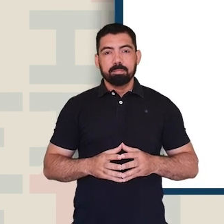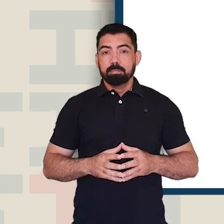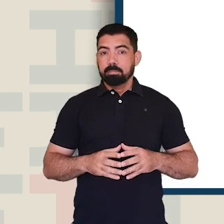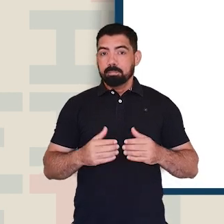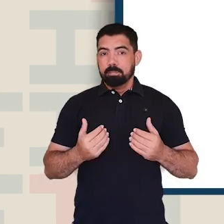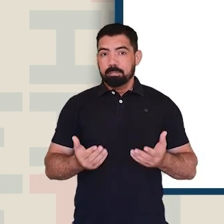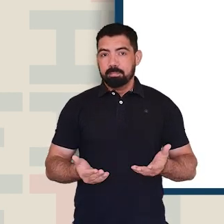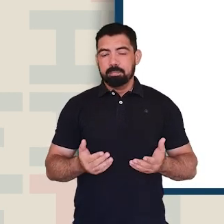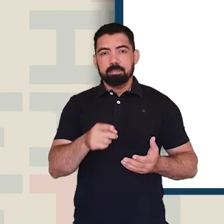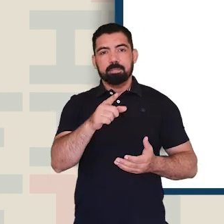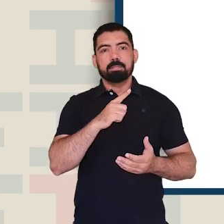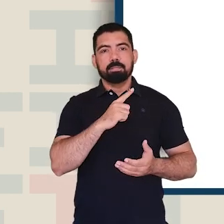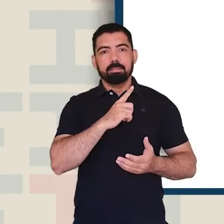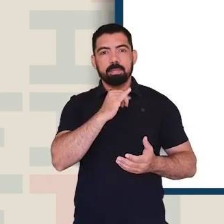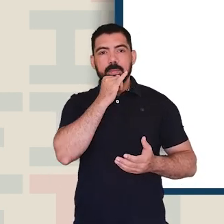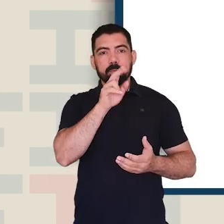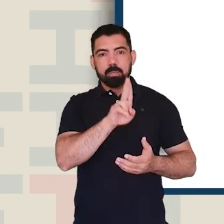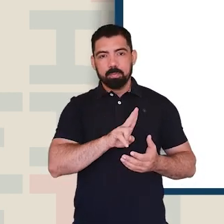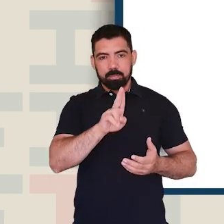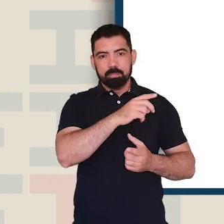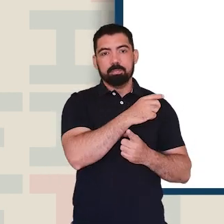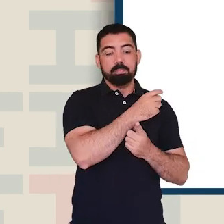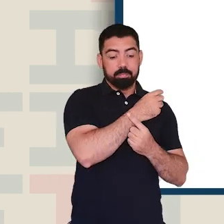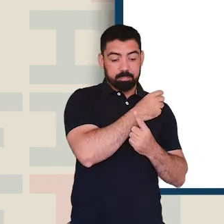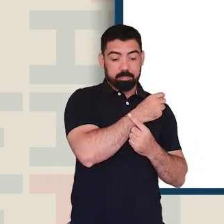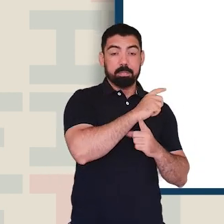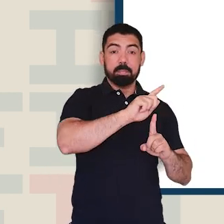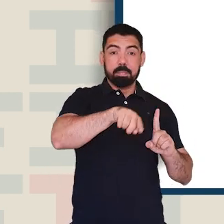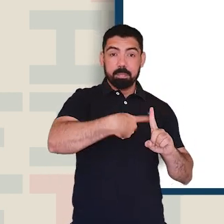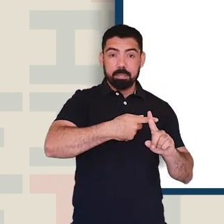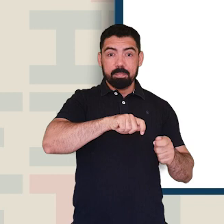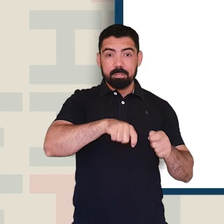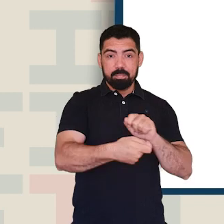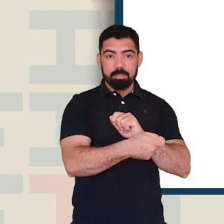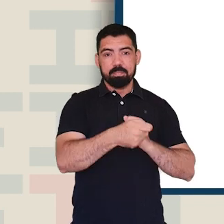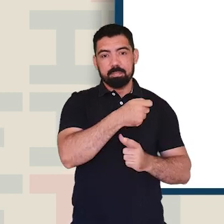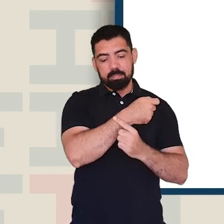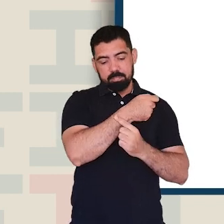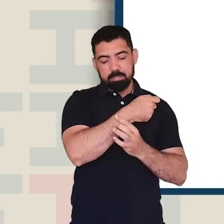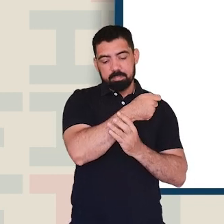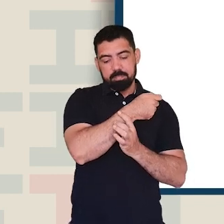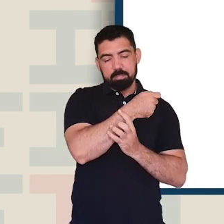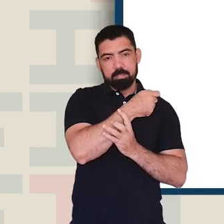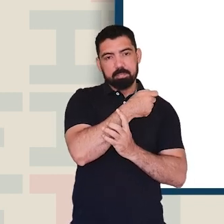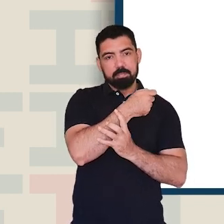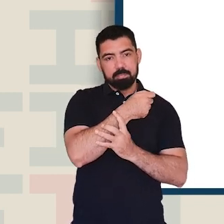Certo? Então, ó, você vai ter que usar a pestana também e adaptar os dedos, então.